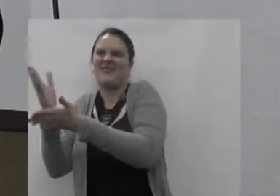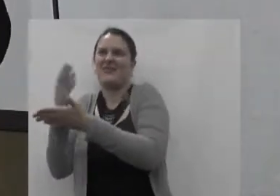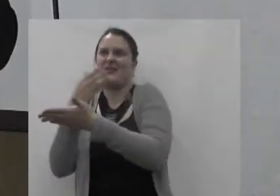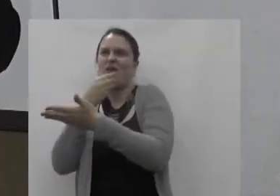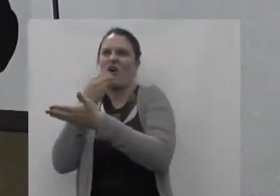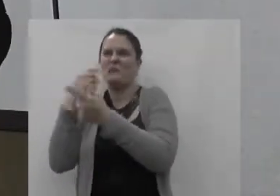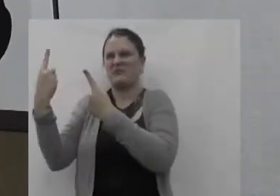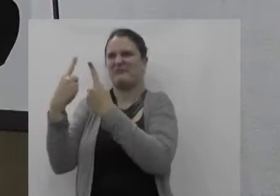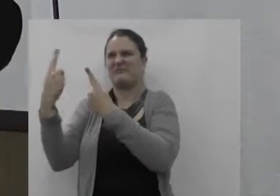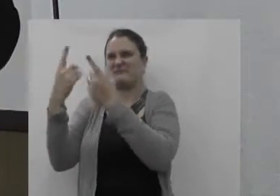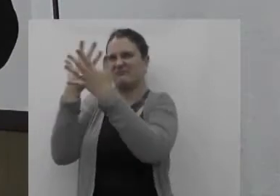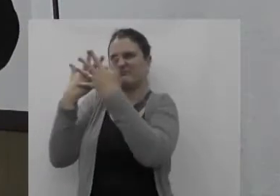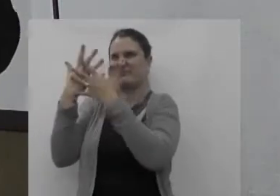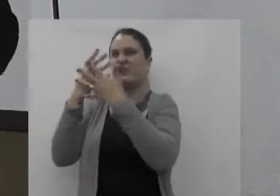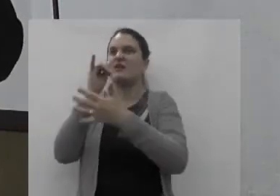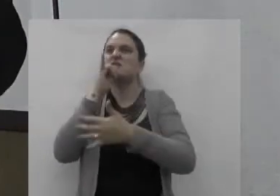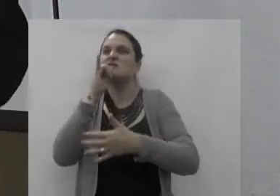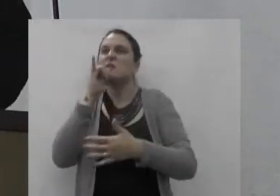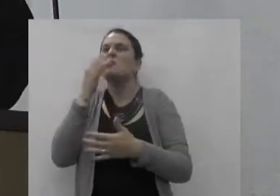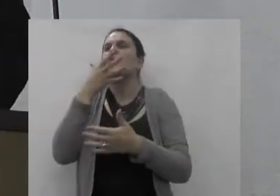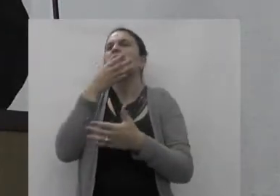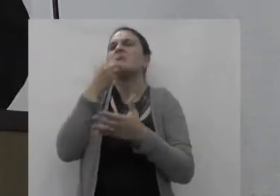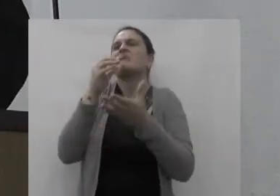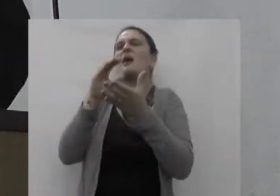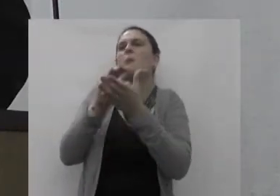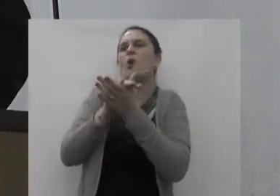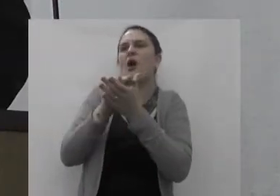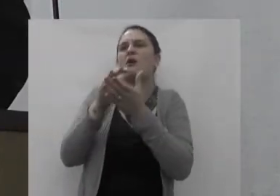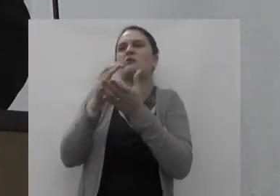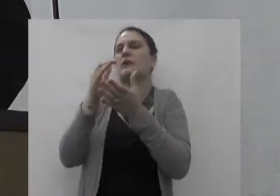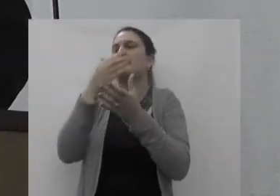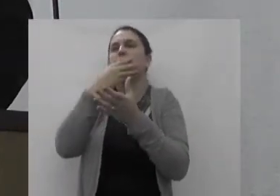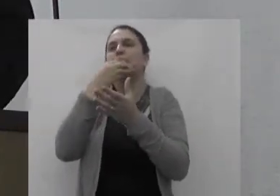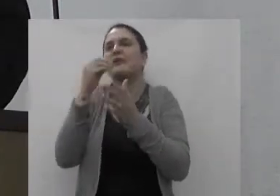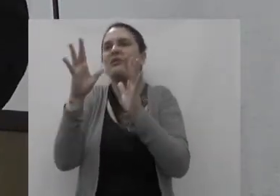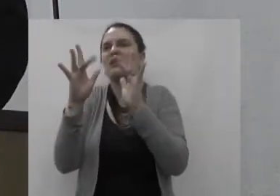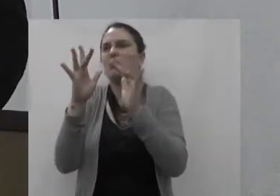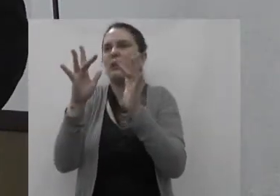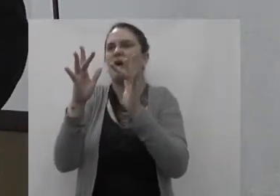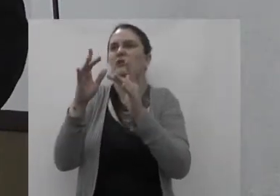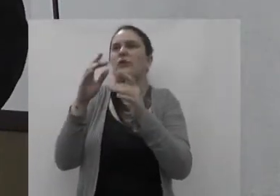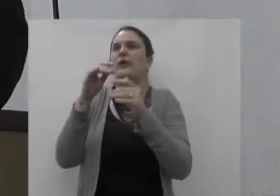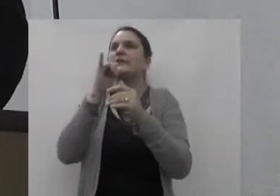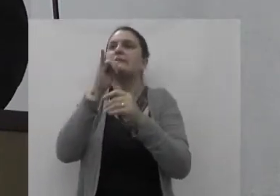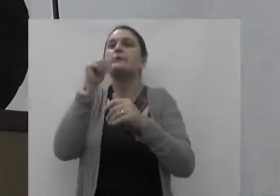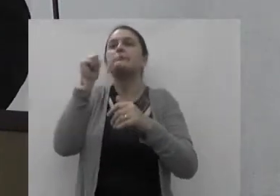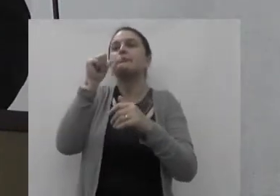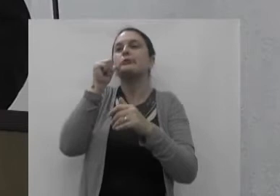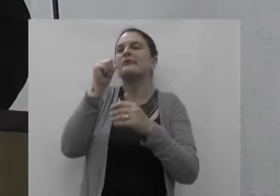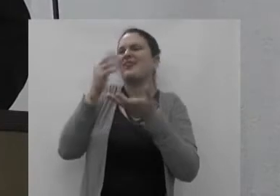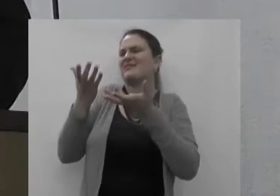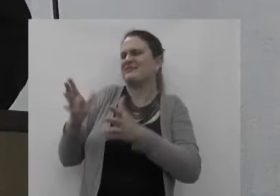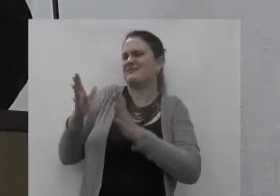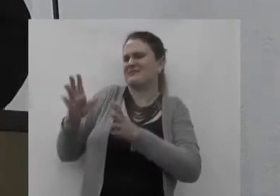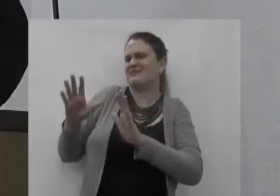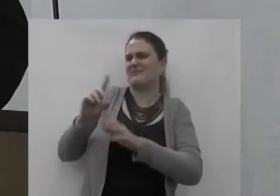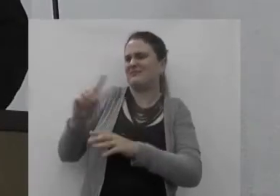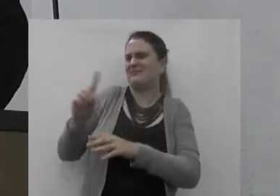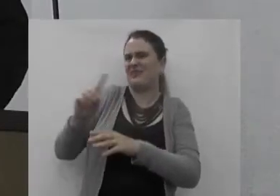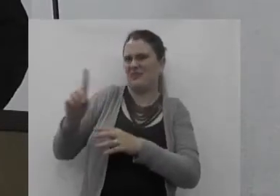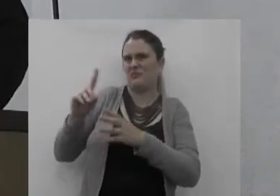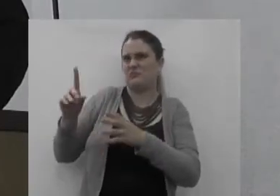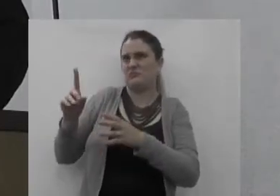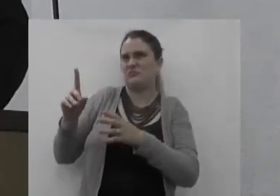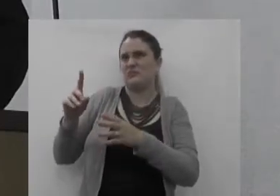principalmente um namorado, né, que não aceitou, né, o não da namorada, e por